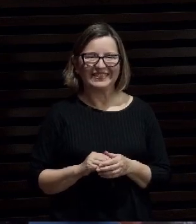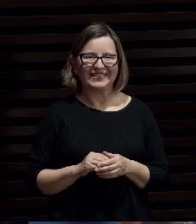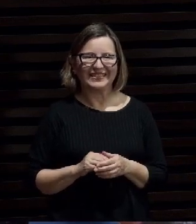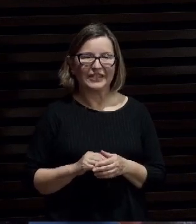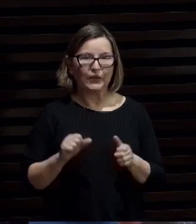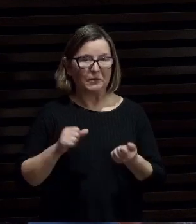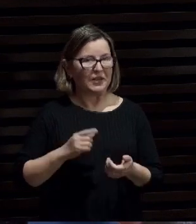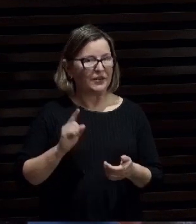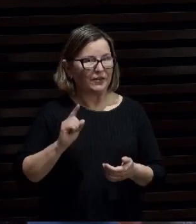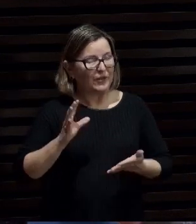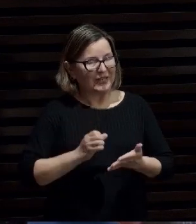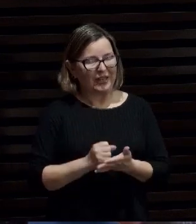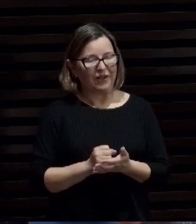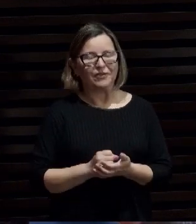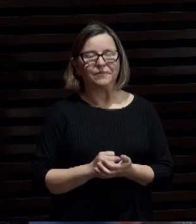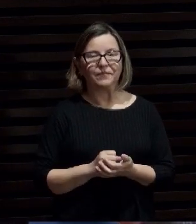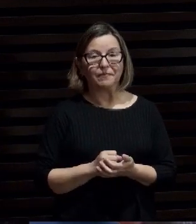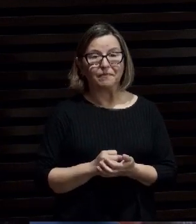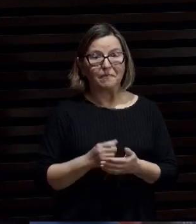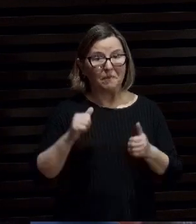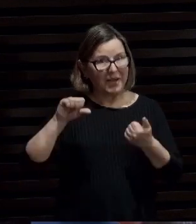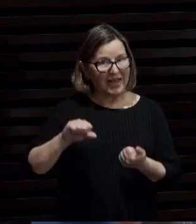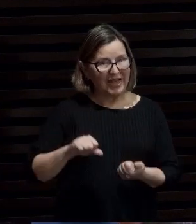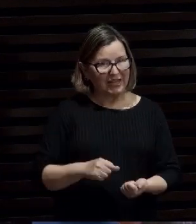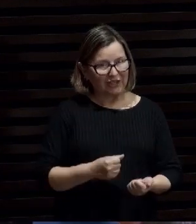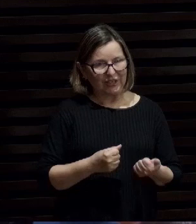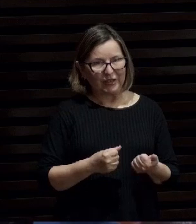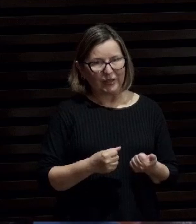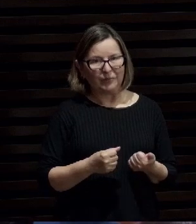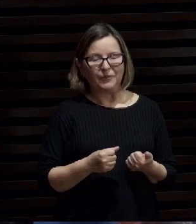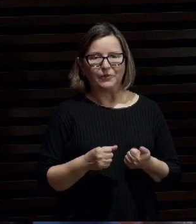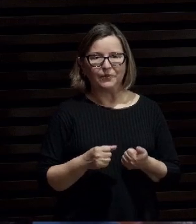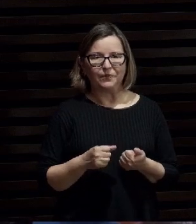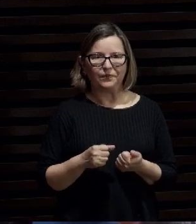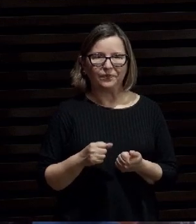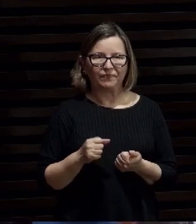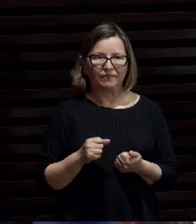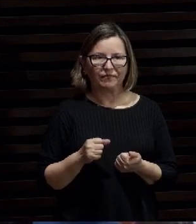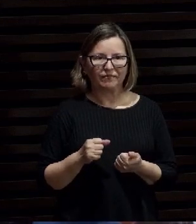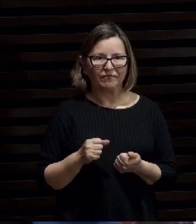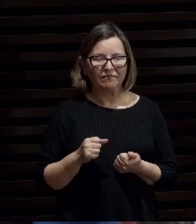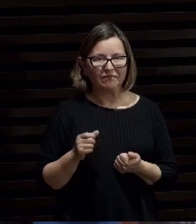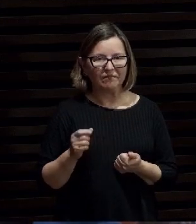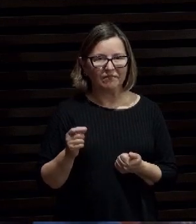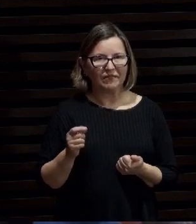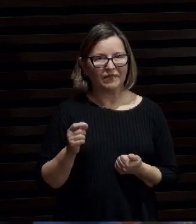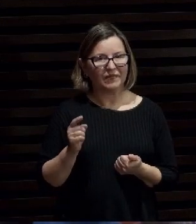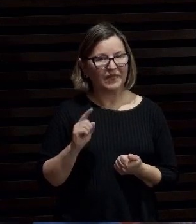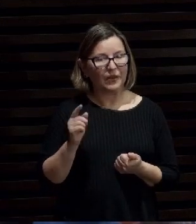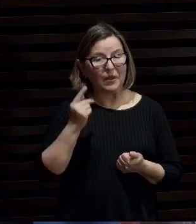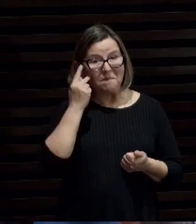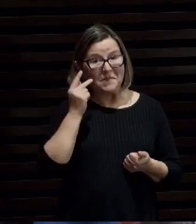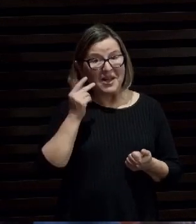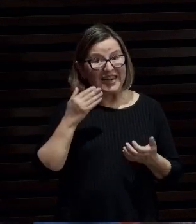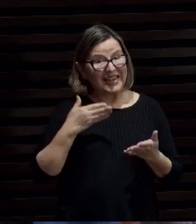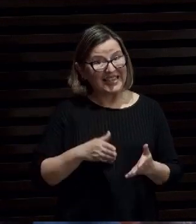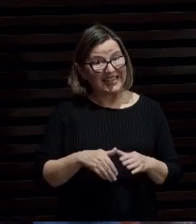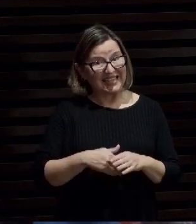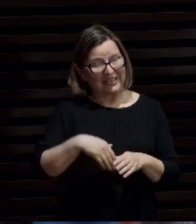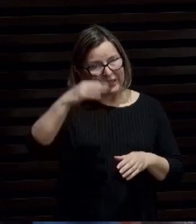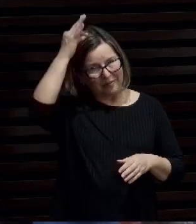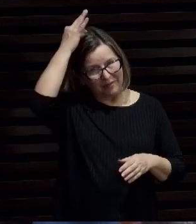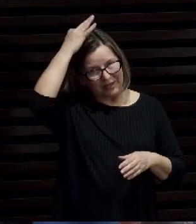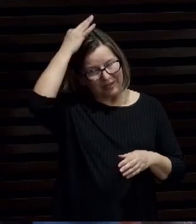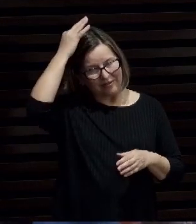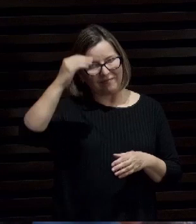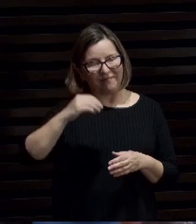salva ninguém. Esse batismo, ele não é uma condição para que você nasça de novo e entre no reino de Deus. Caso contrário, o ladrão da cruz